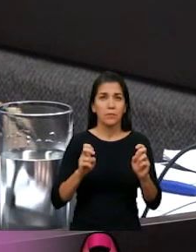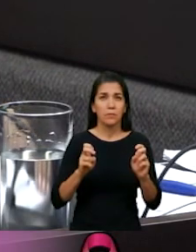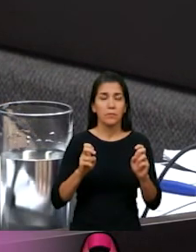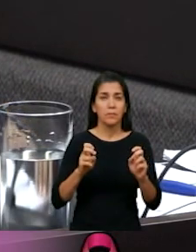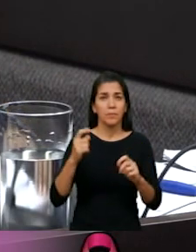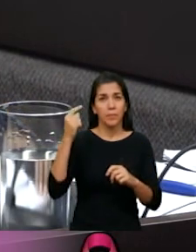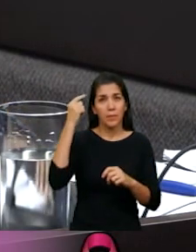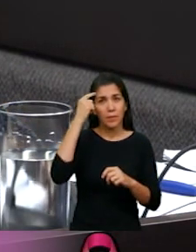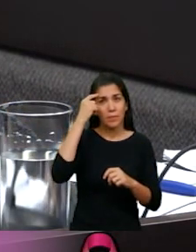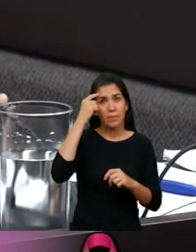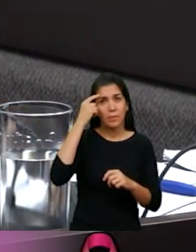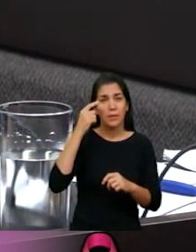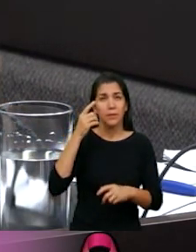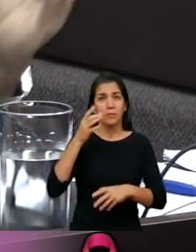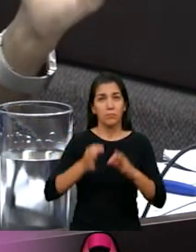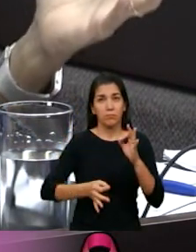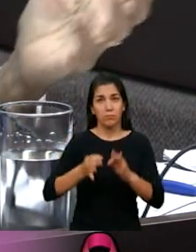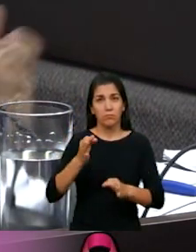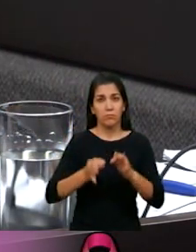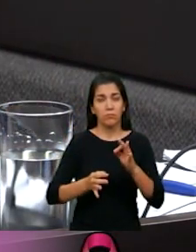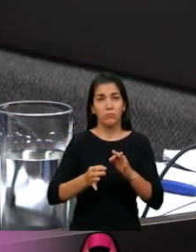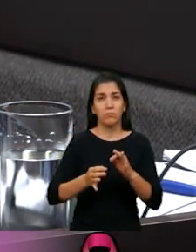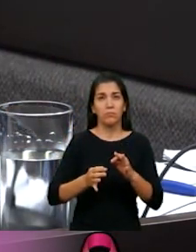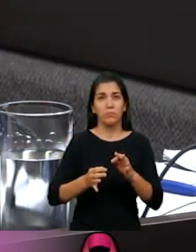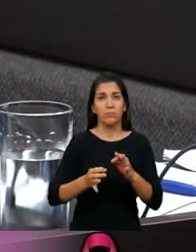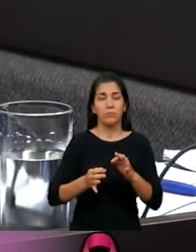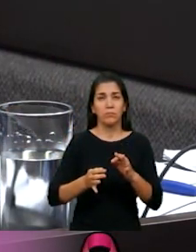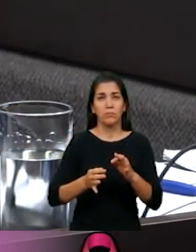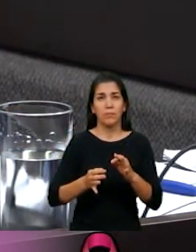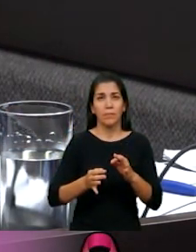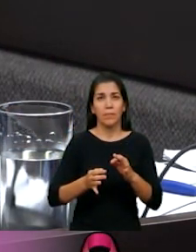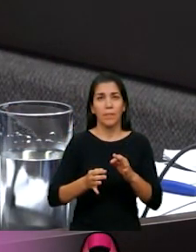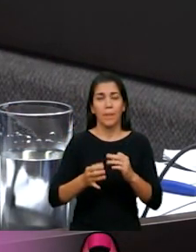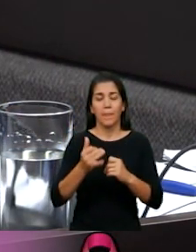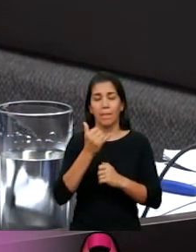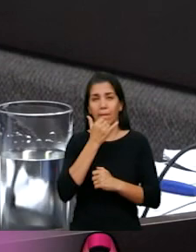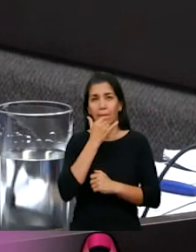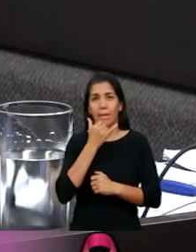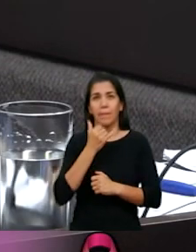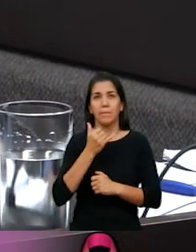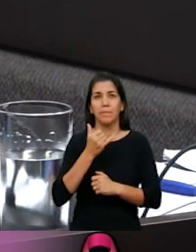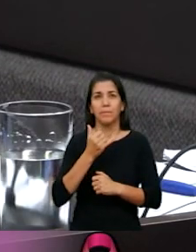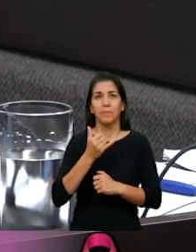a respeito do Tribunal de Justiça, do Tribunal de Contas, que realmente